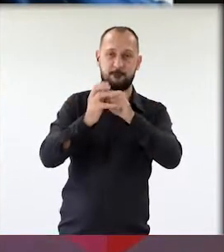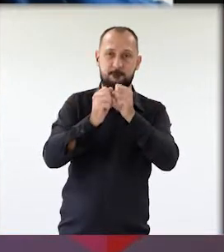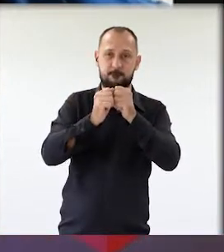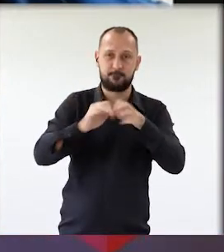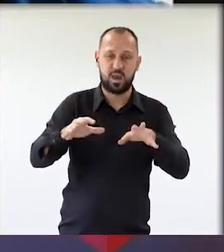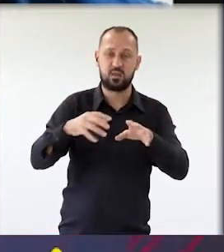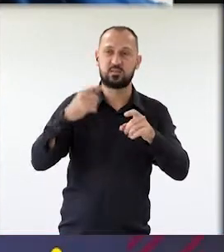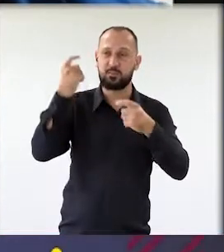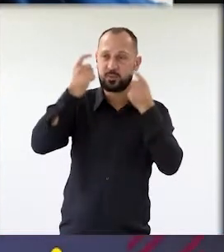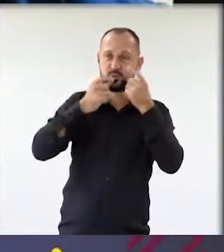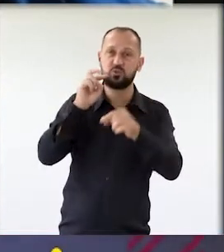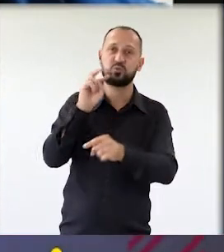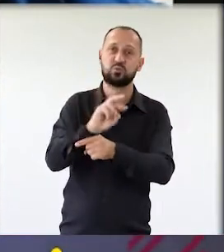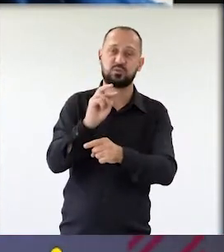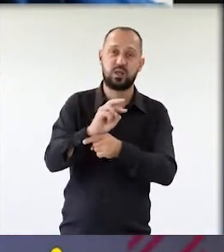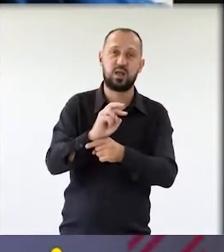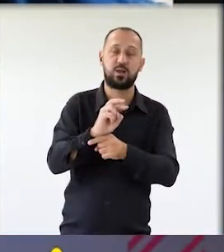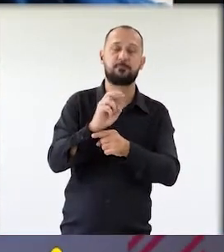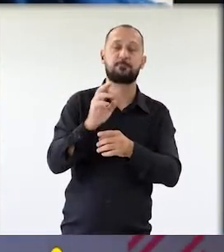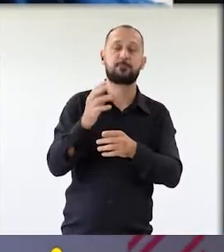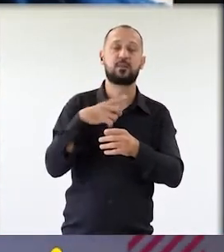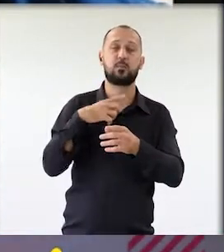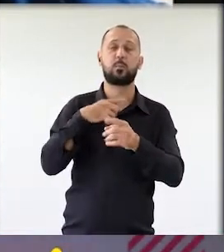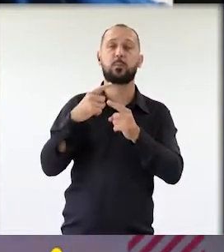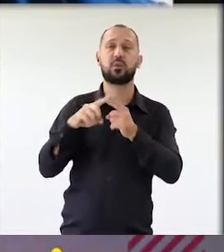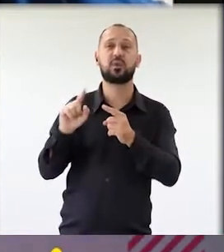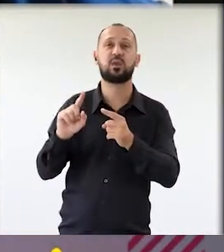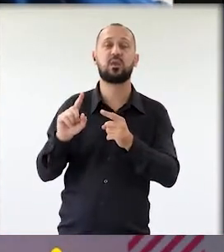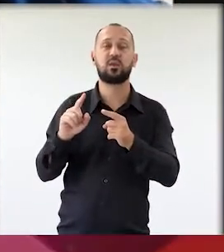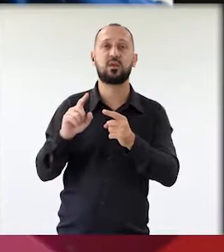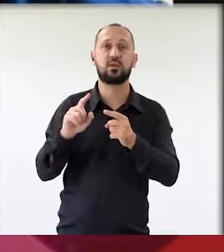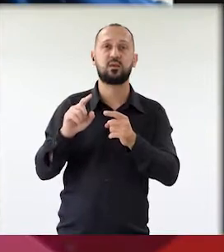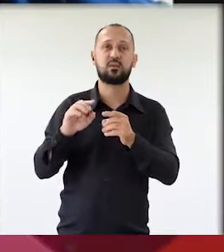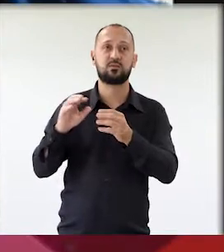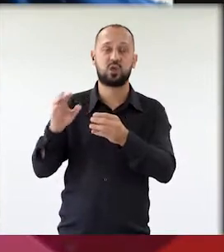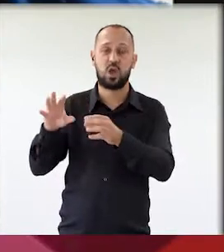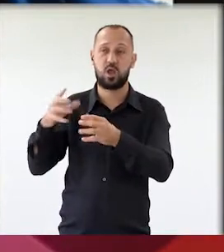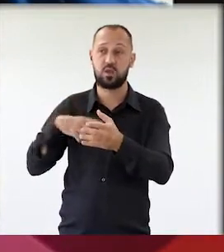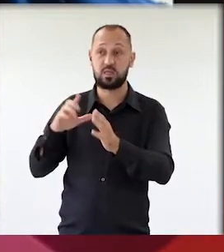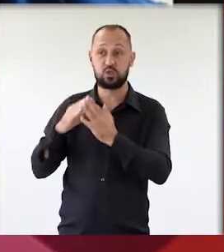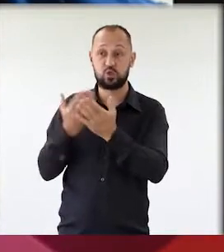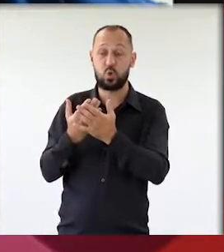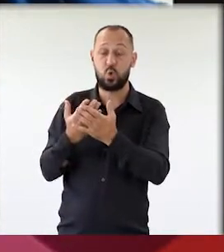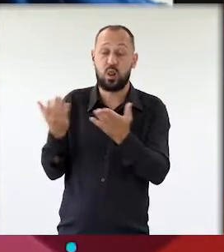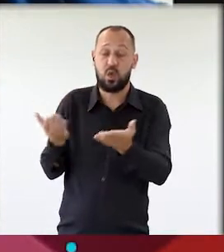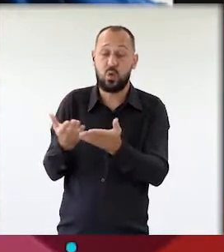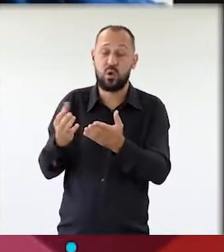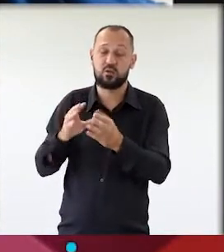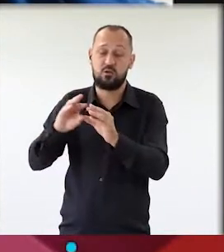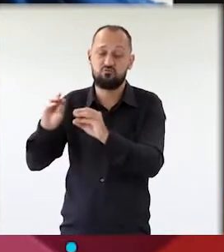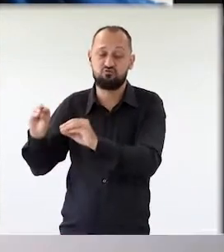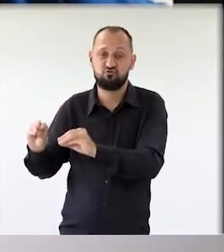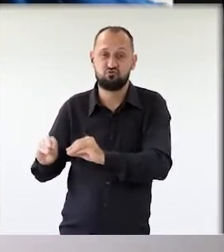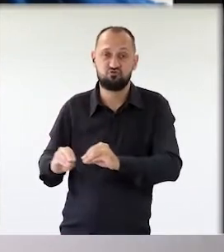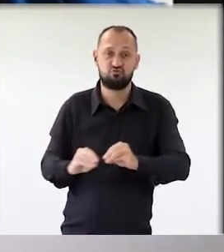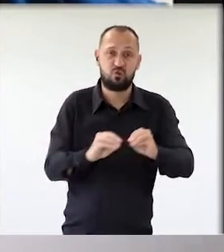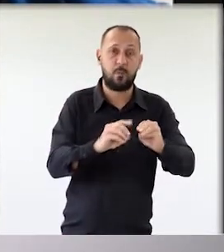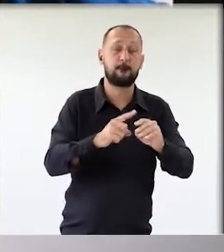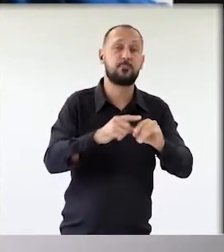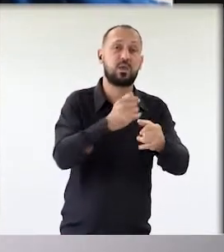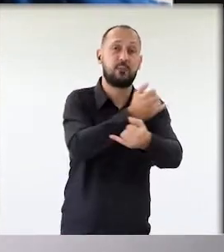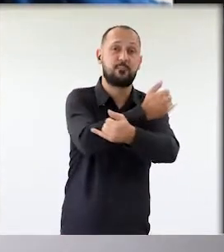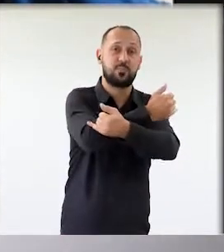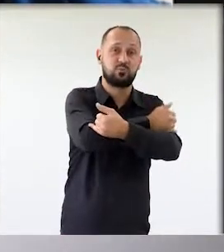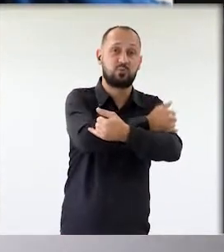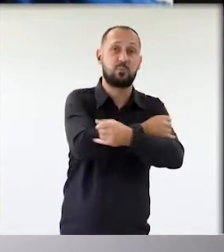da preocupação dessas crianças e de adolescentes estarem sendo deslocados para o mercado de trabalho porque acaba sendo